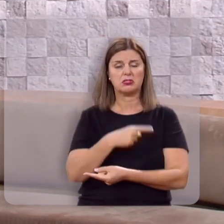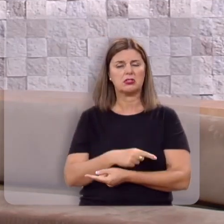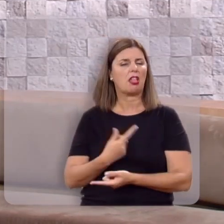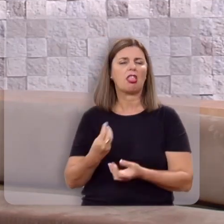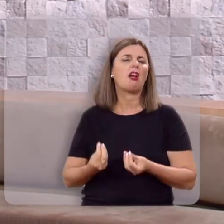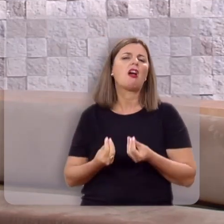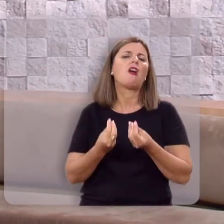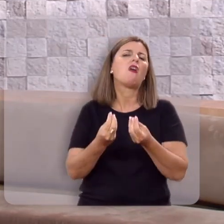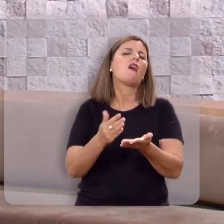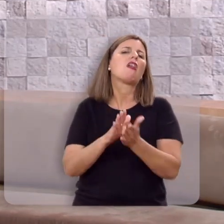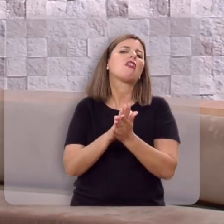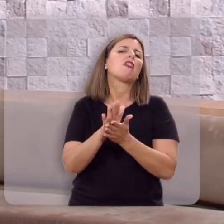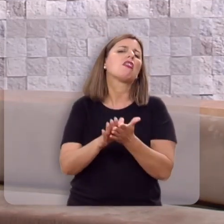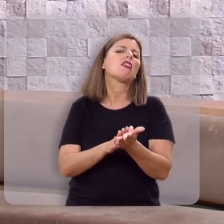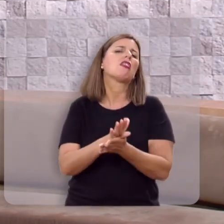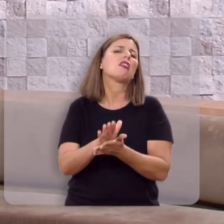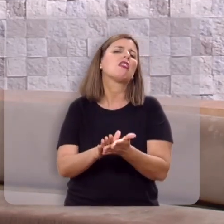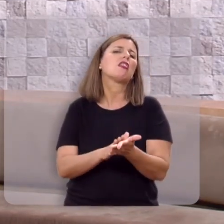que não traz